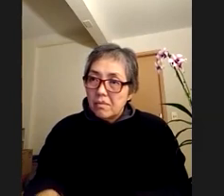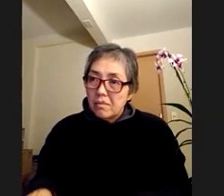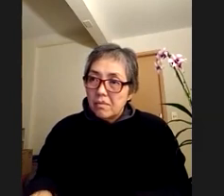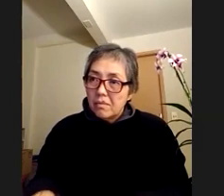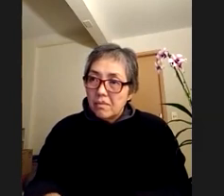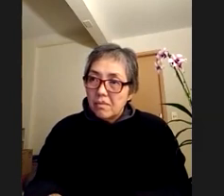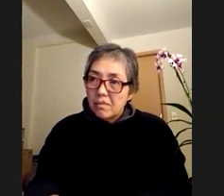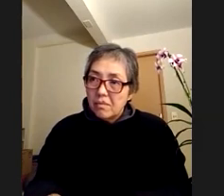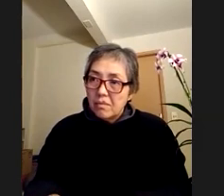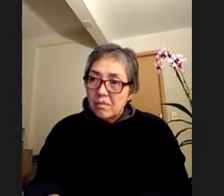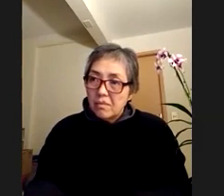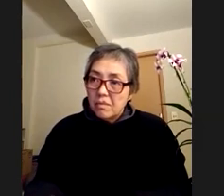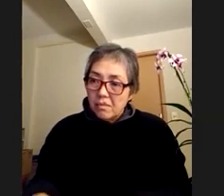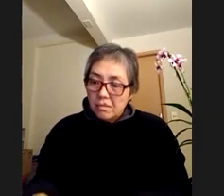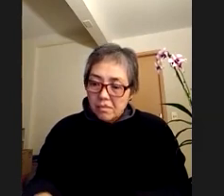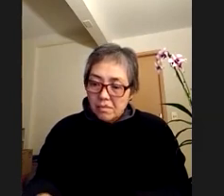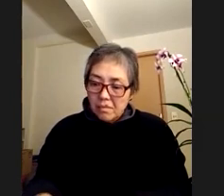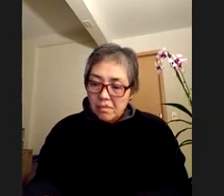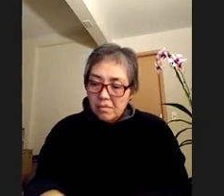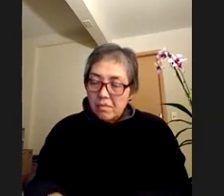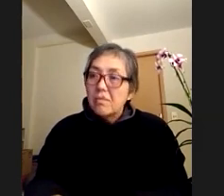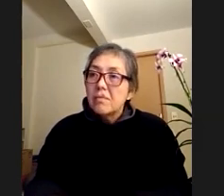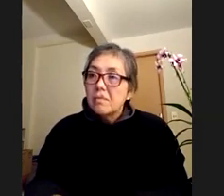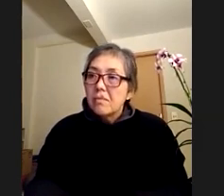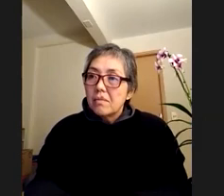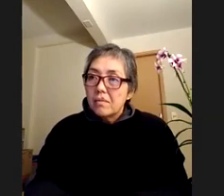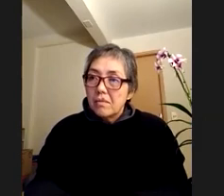que a gente divide o planeta. Uhum.